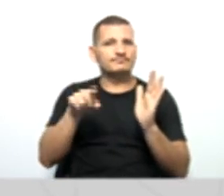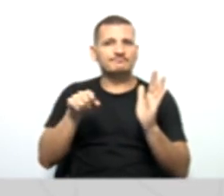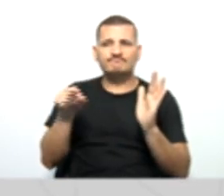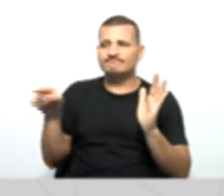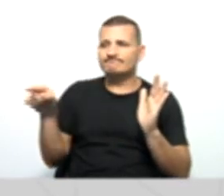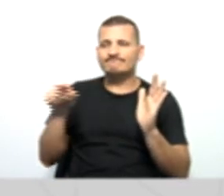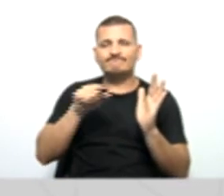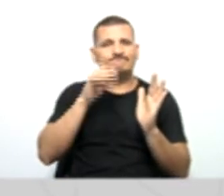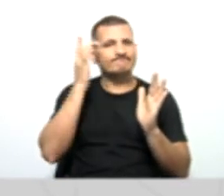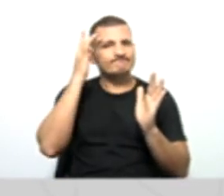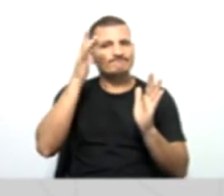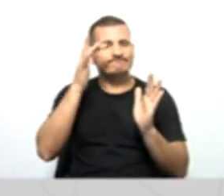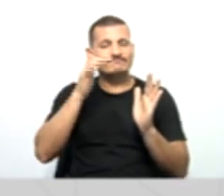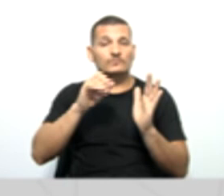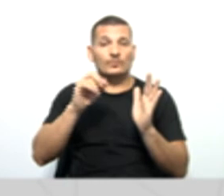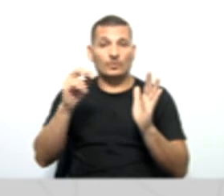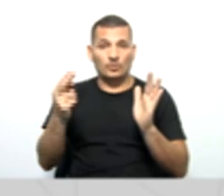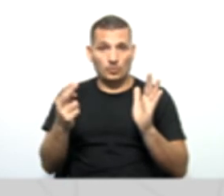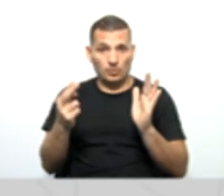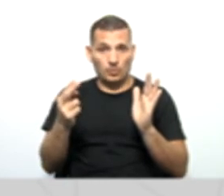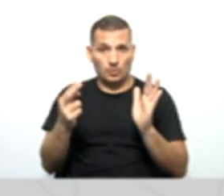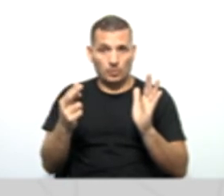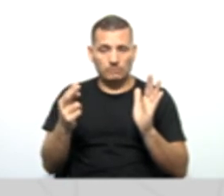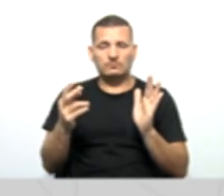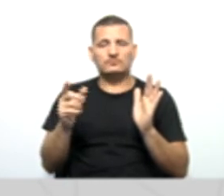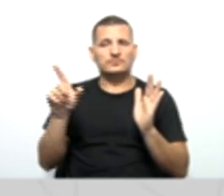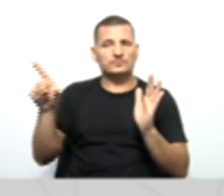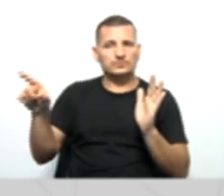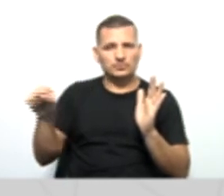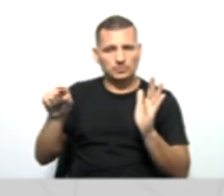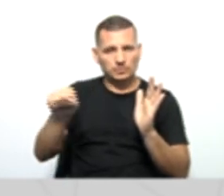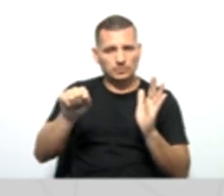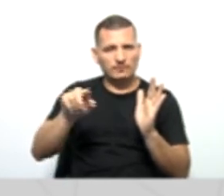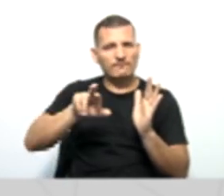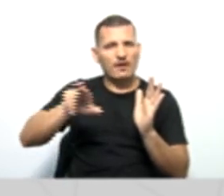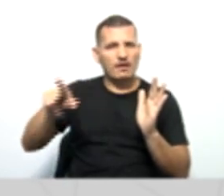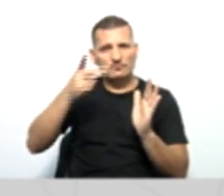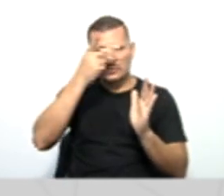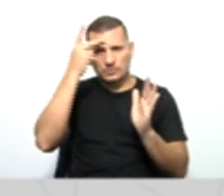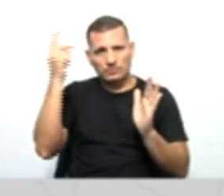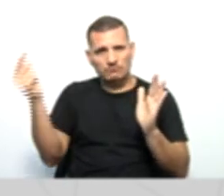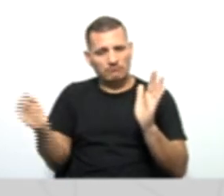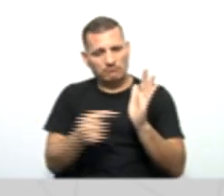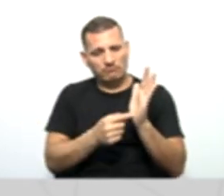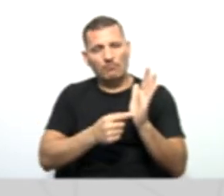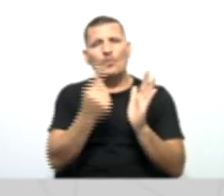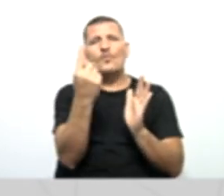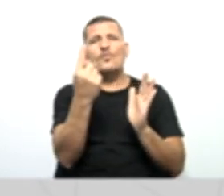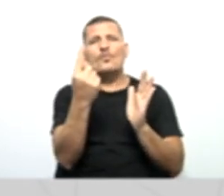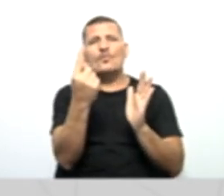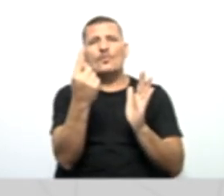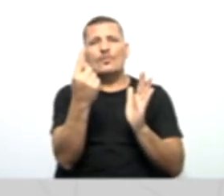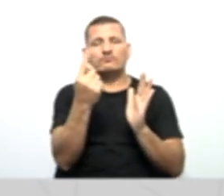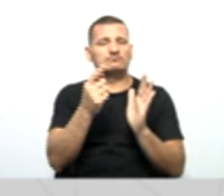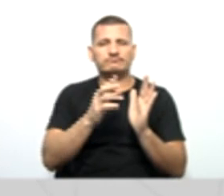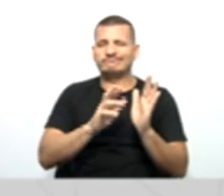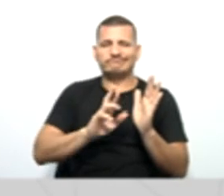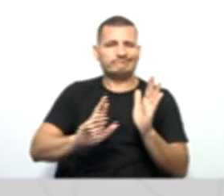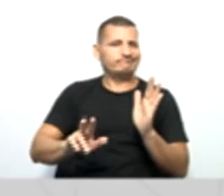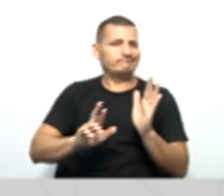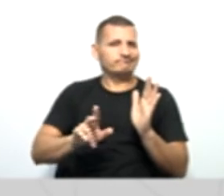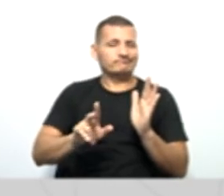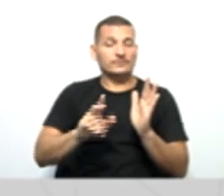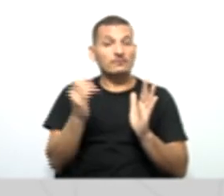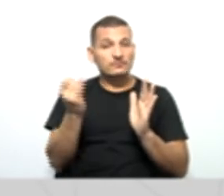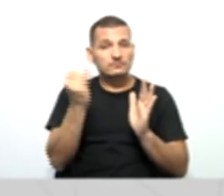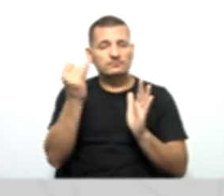muitas pessoas com esta mesma atribuição. É importantíssimo você identificar quem é que vai realizar as